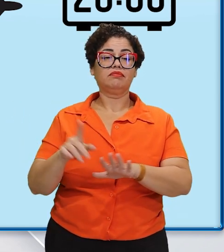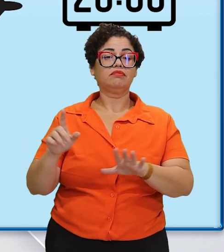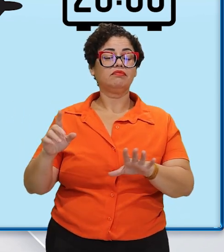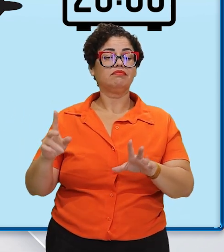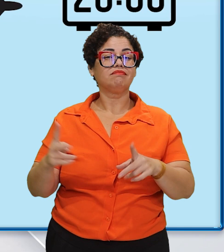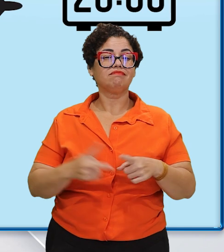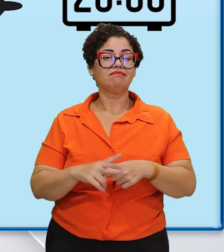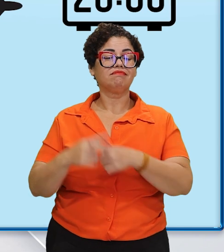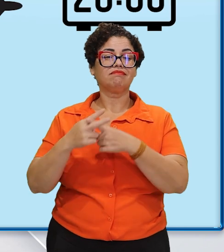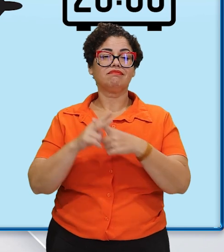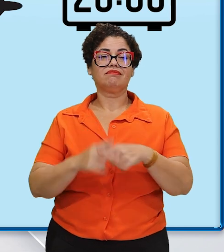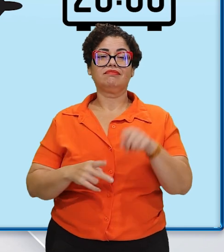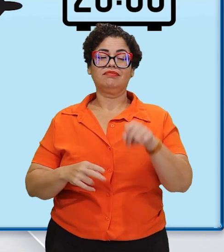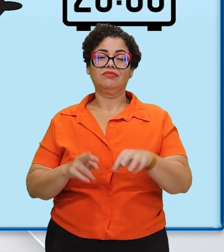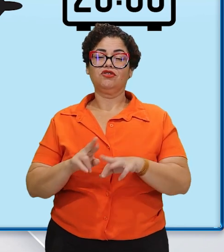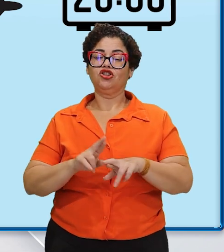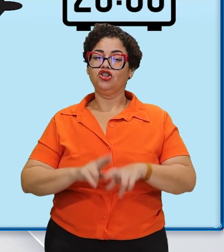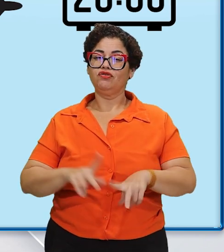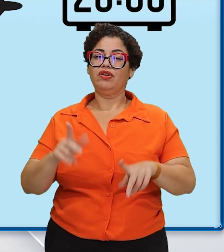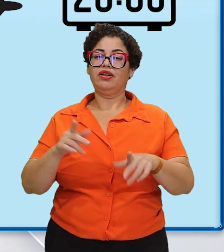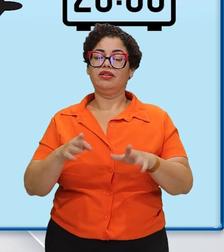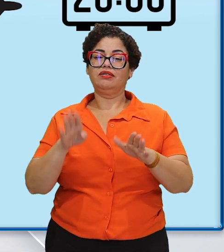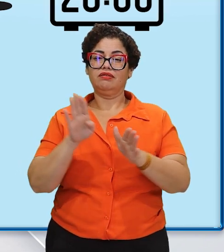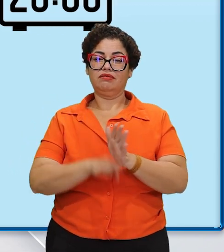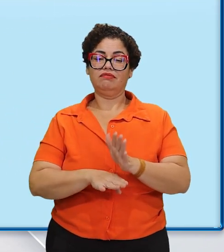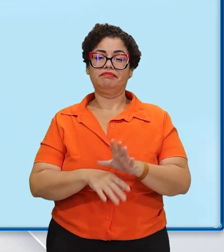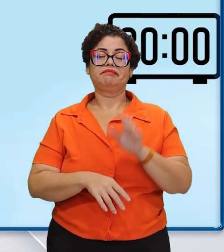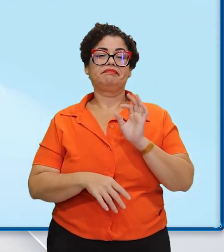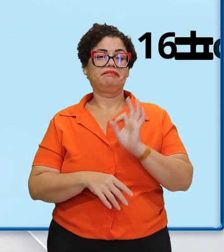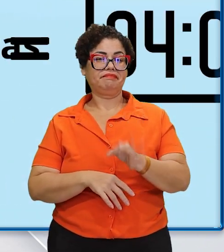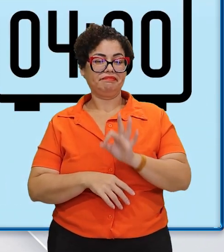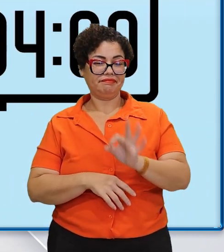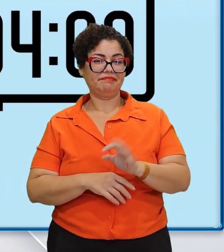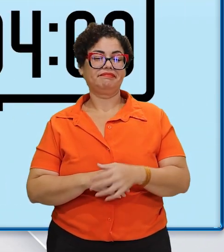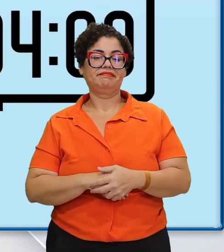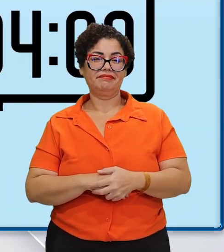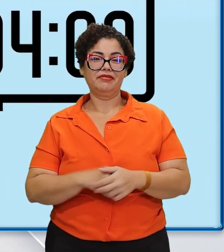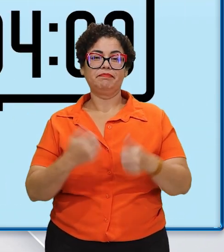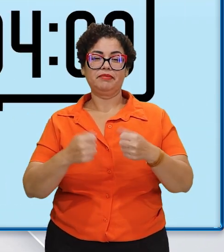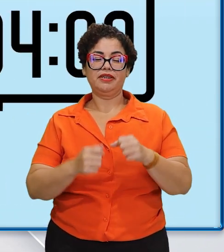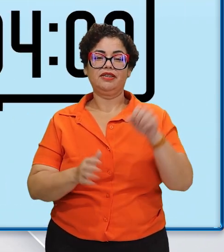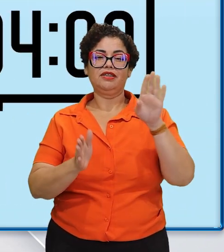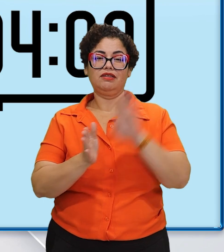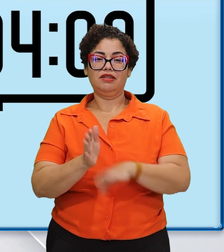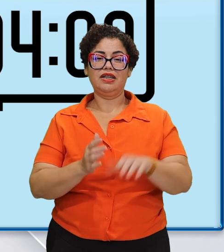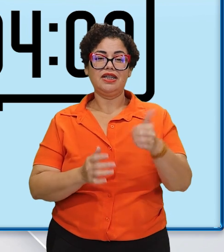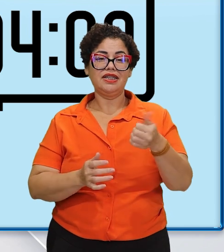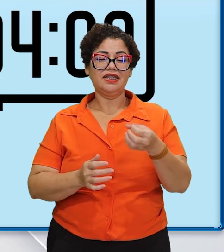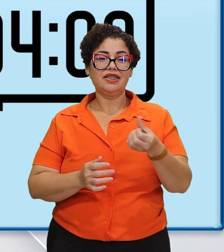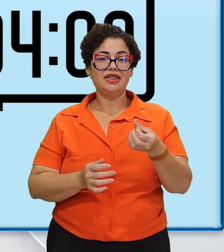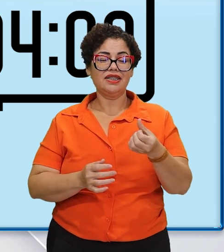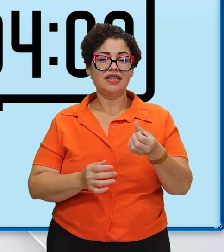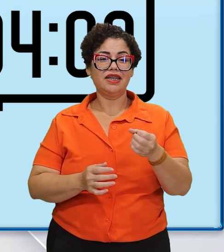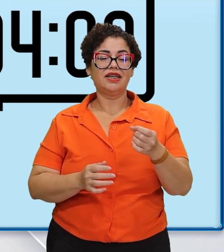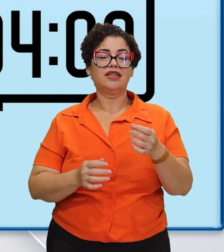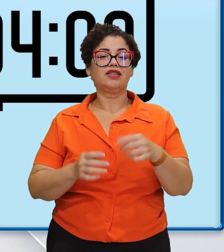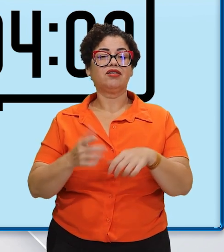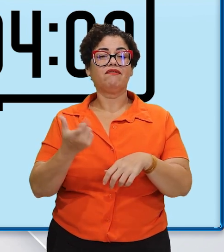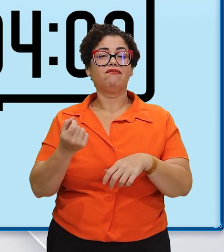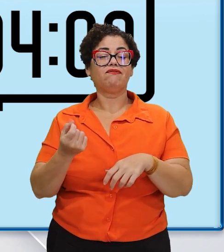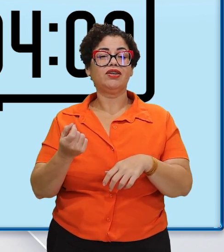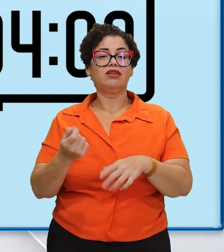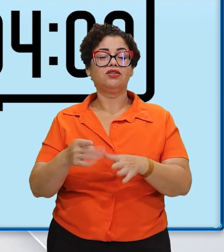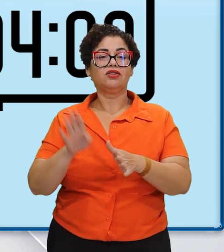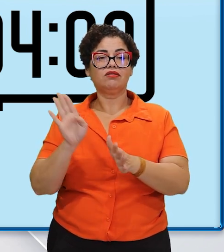precisamos ajustar para a diferença de fuso horário. Certo, então precisamos subtrair 16 horas